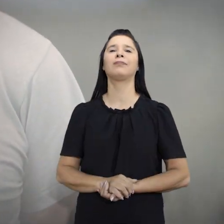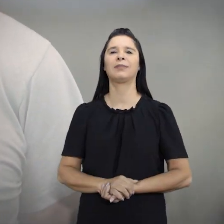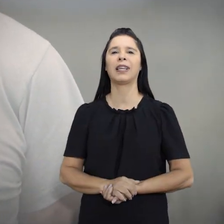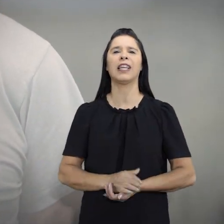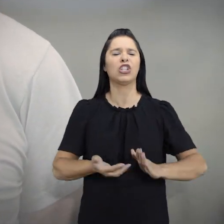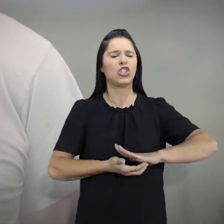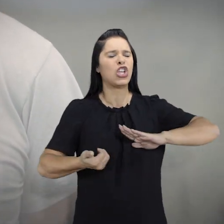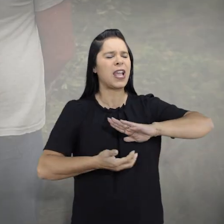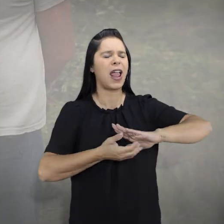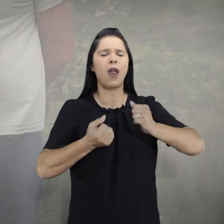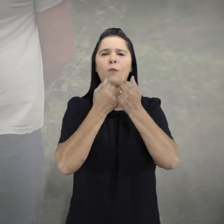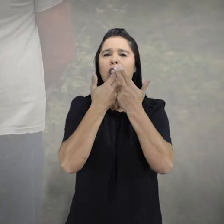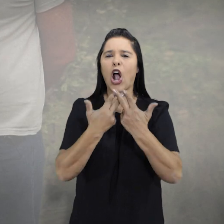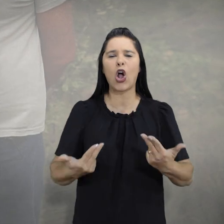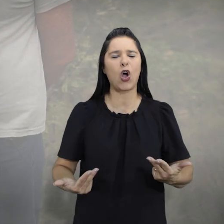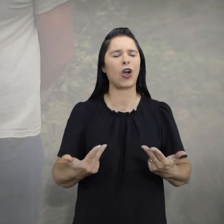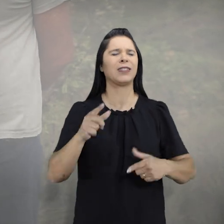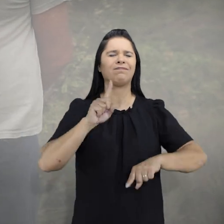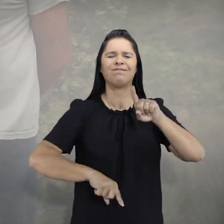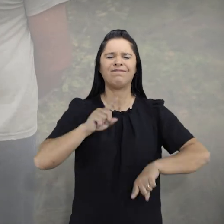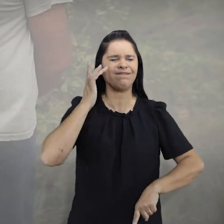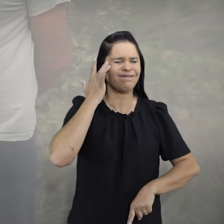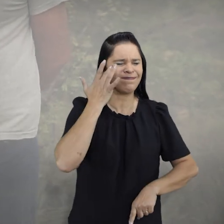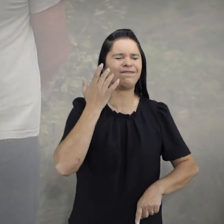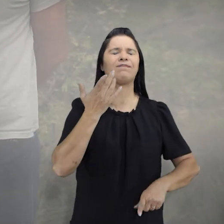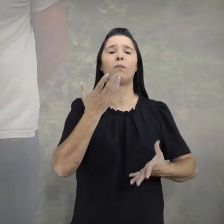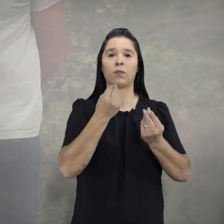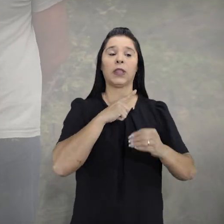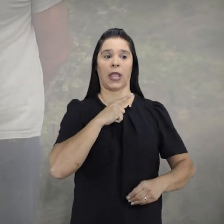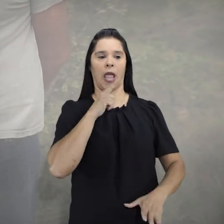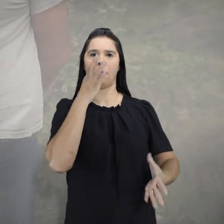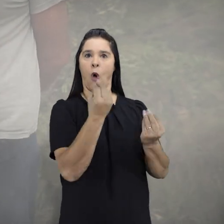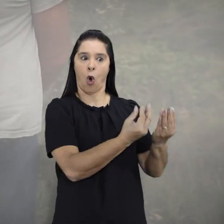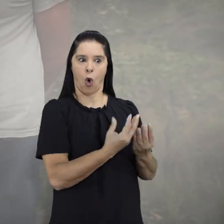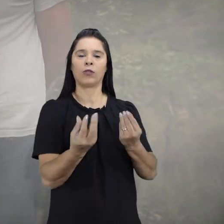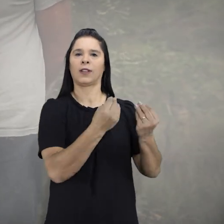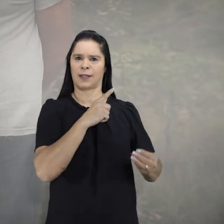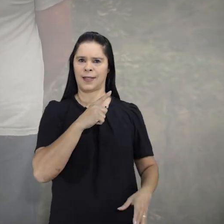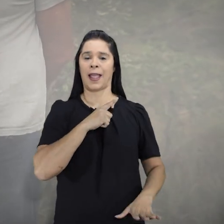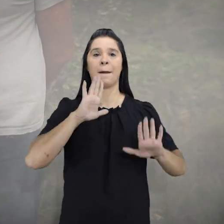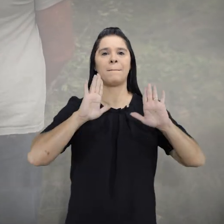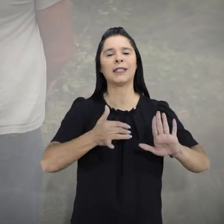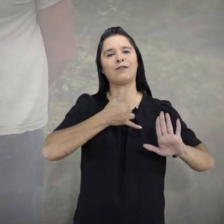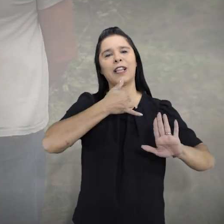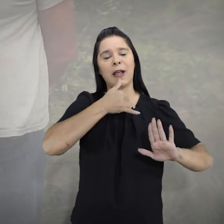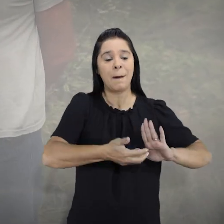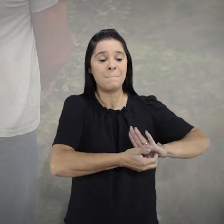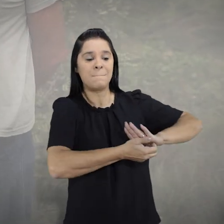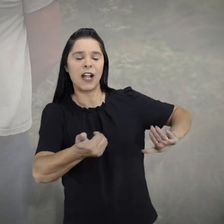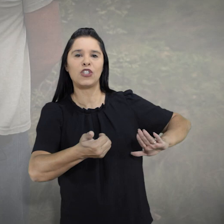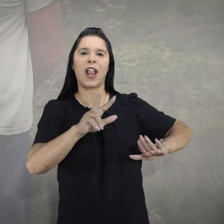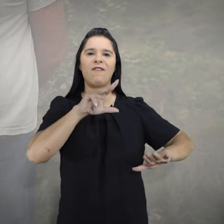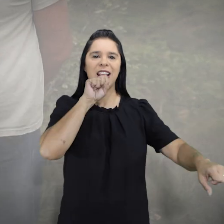e tiraram bastante coisa daqui, bastante minério, ainda tem bastante, tá? Mas, infelizmente, para